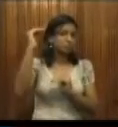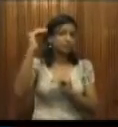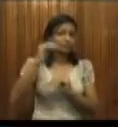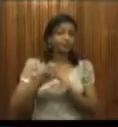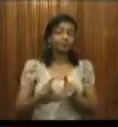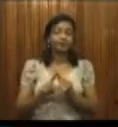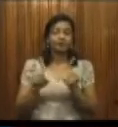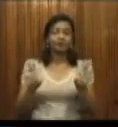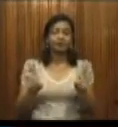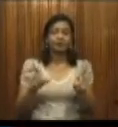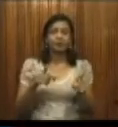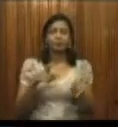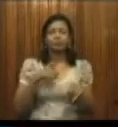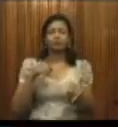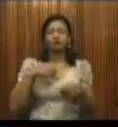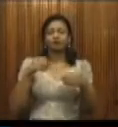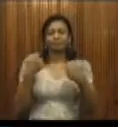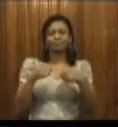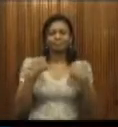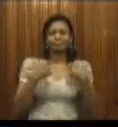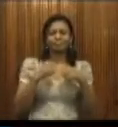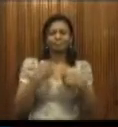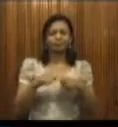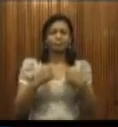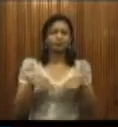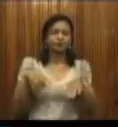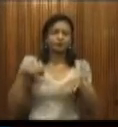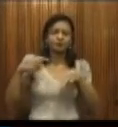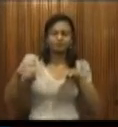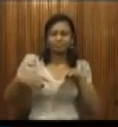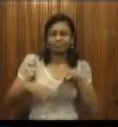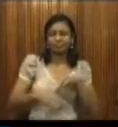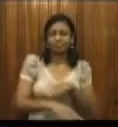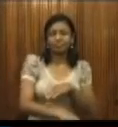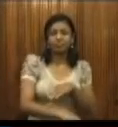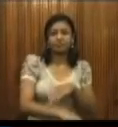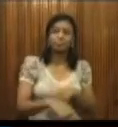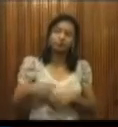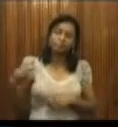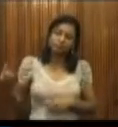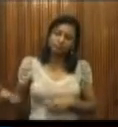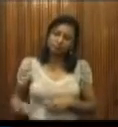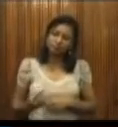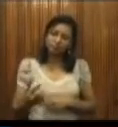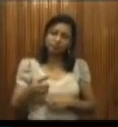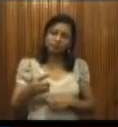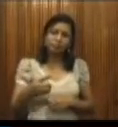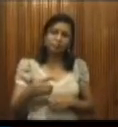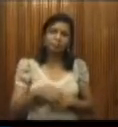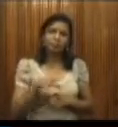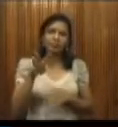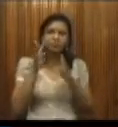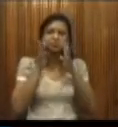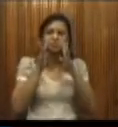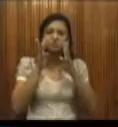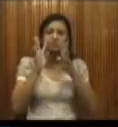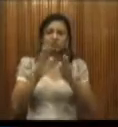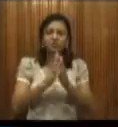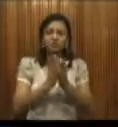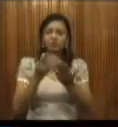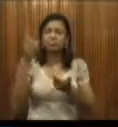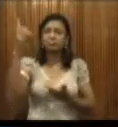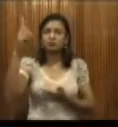necessidade maior, uma necessidade suprema, uma necessidade eterna. Eu queria que você se observasse à luz desse